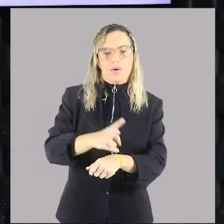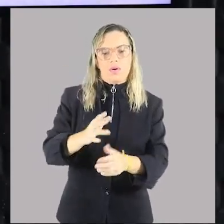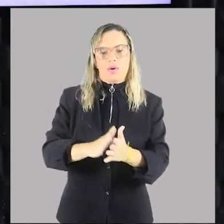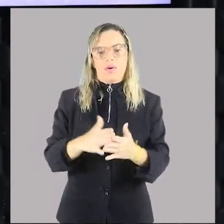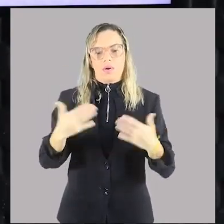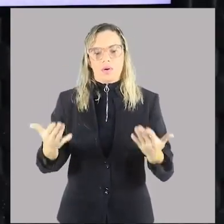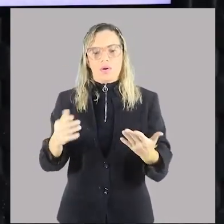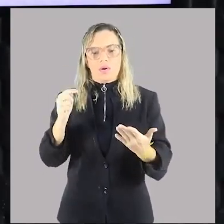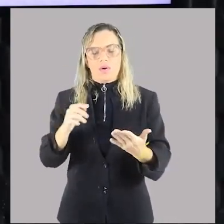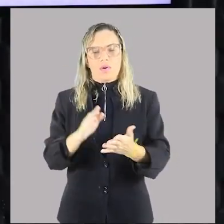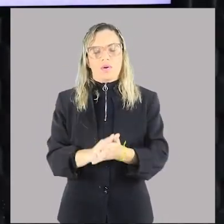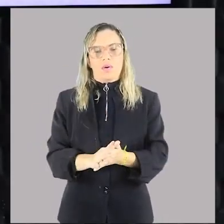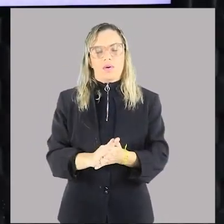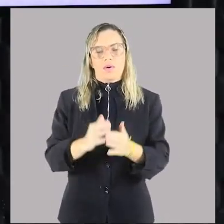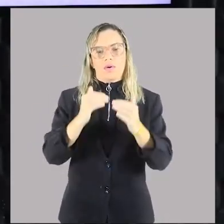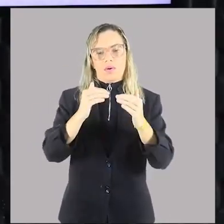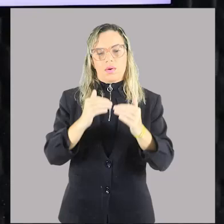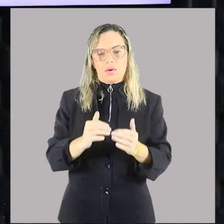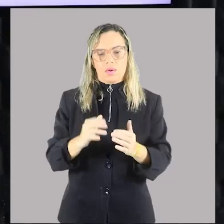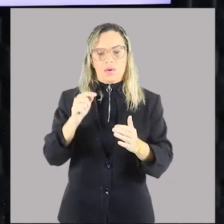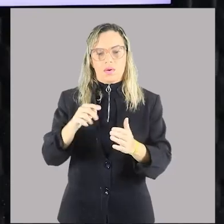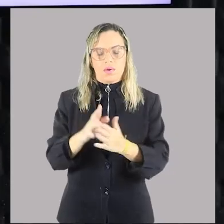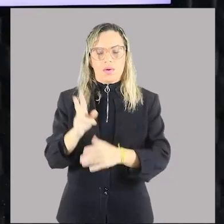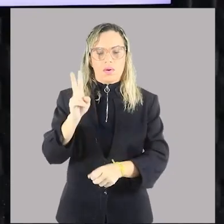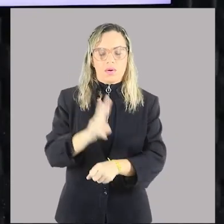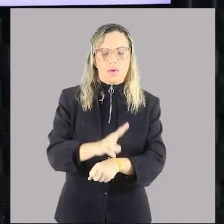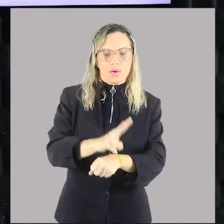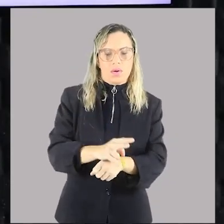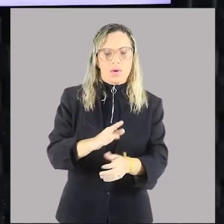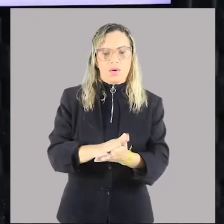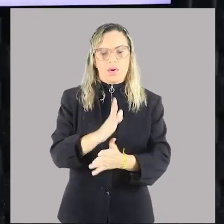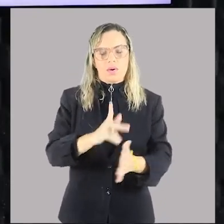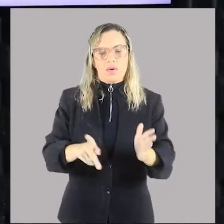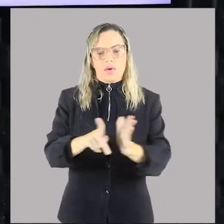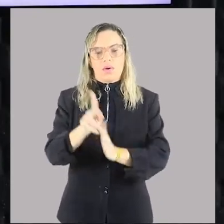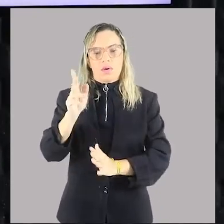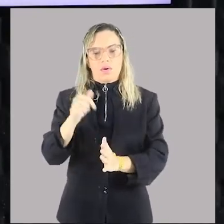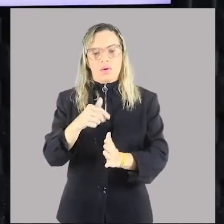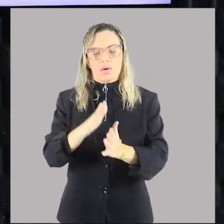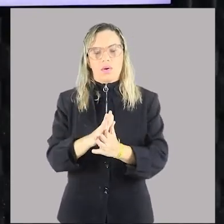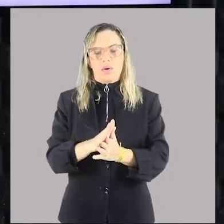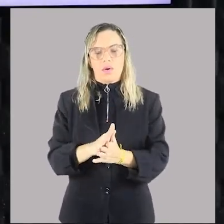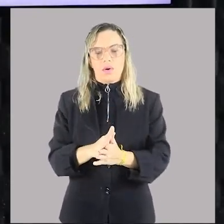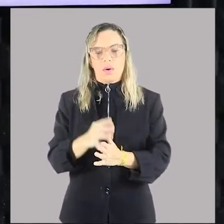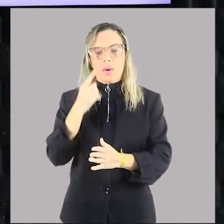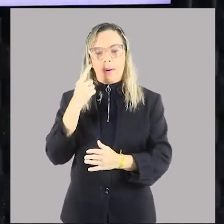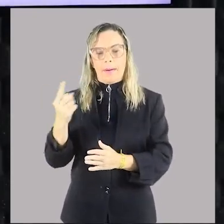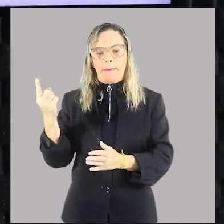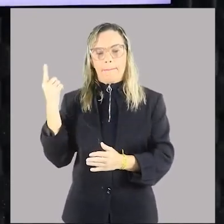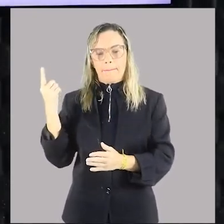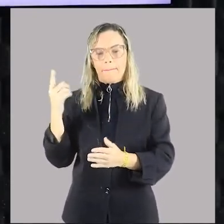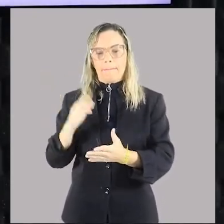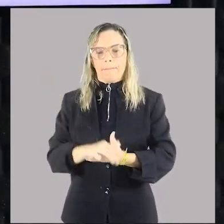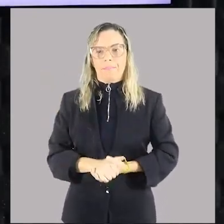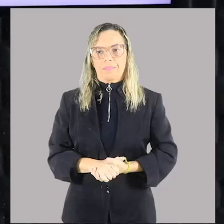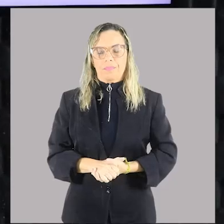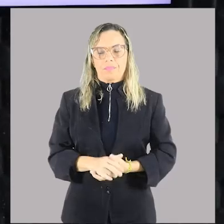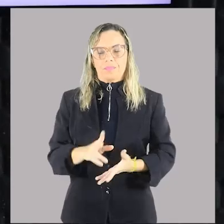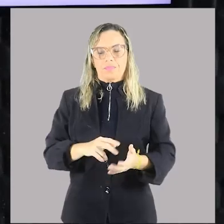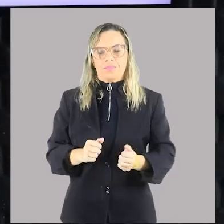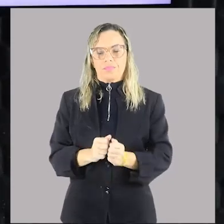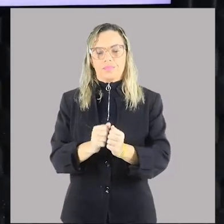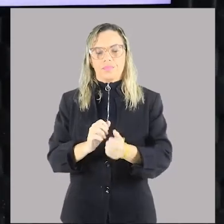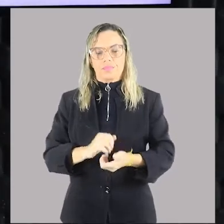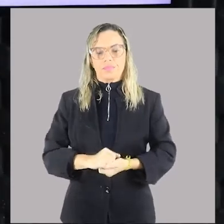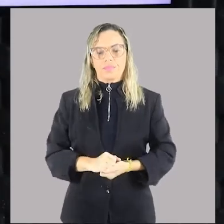subordinação, e a tutela daquele órgão, perfeito? Órgão controlador tem legitimidade para controlar sob a ótica da